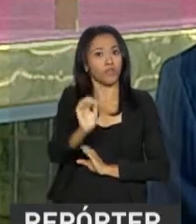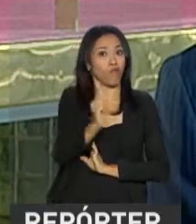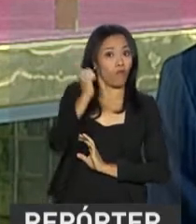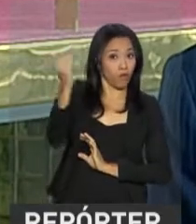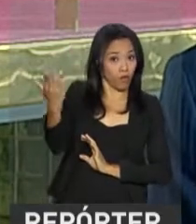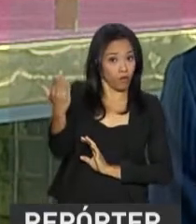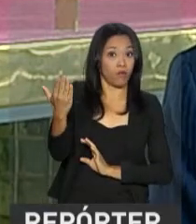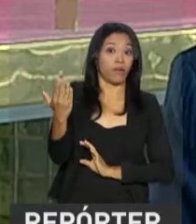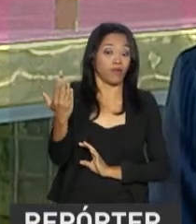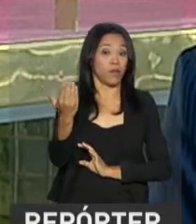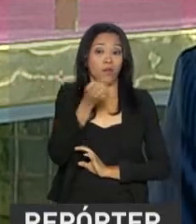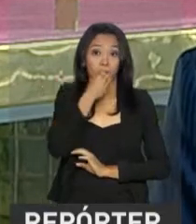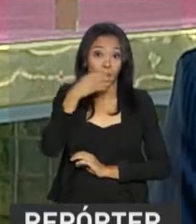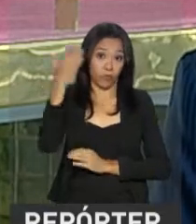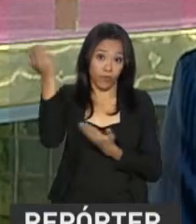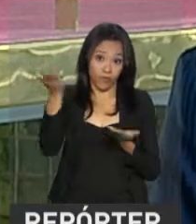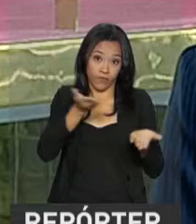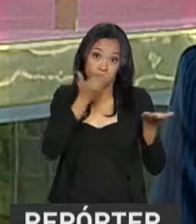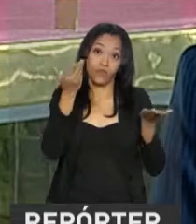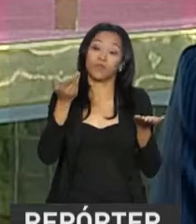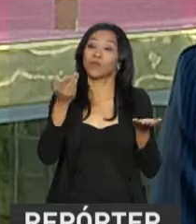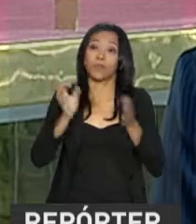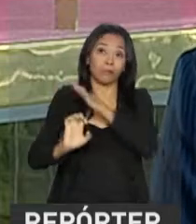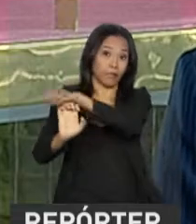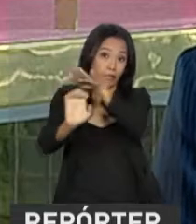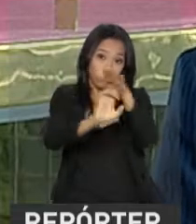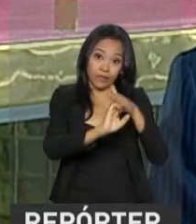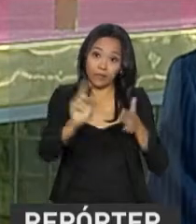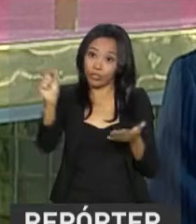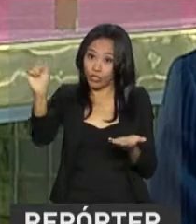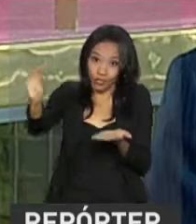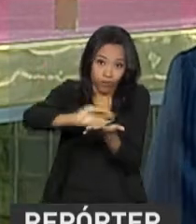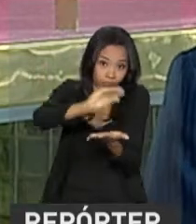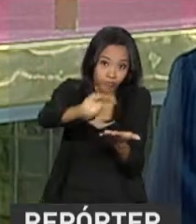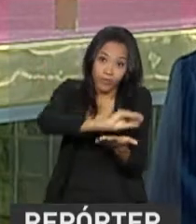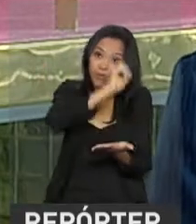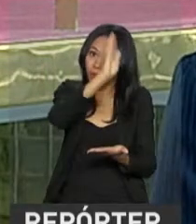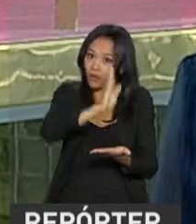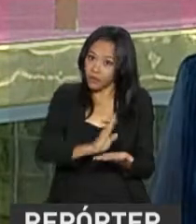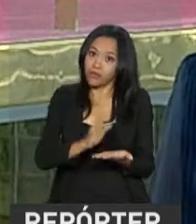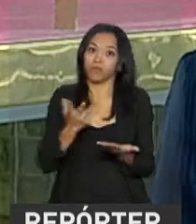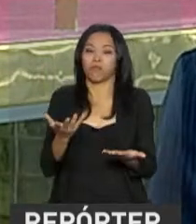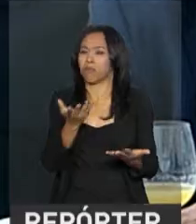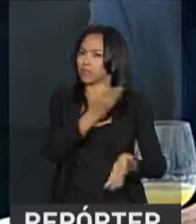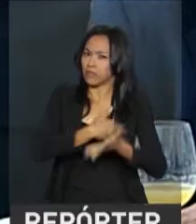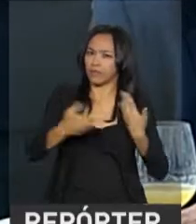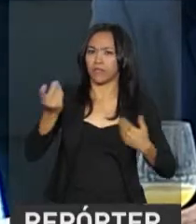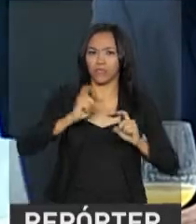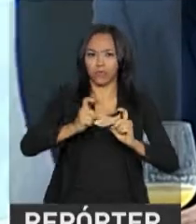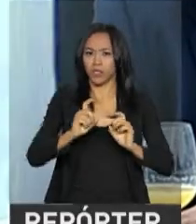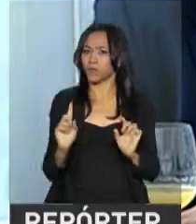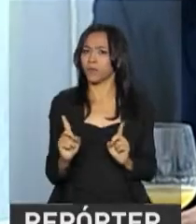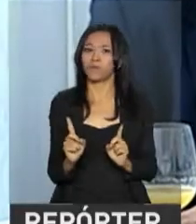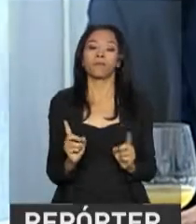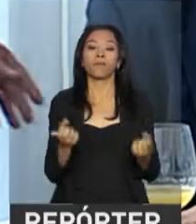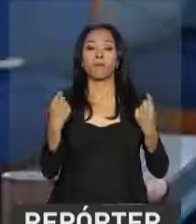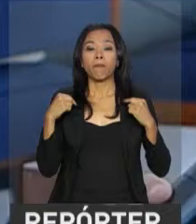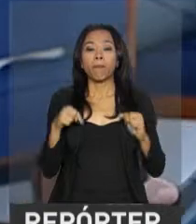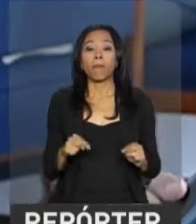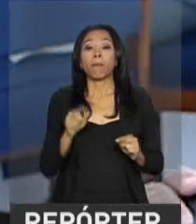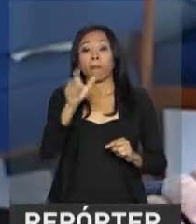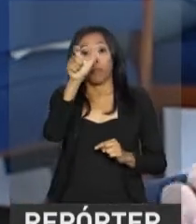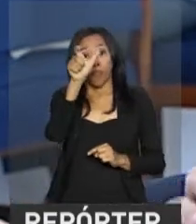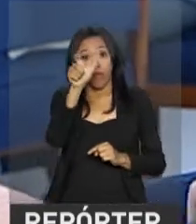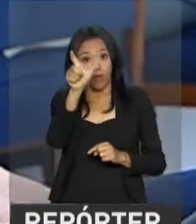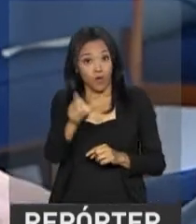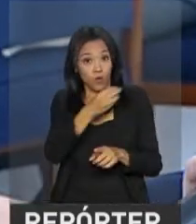dizer, muito bem-vindo à injeção de capital estrangeiro. Não se examina a questão da transferência. O ministro da Defesa destacou